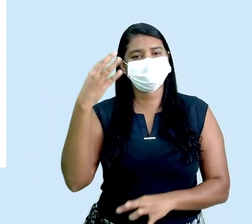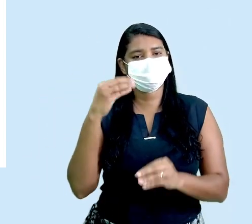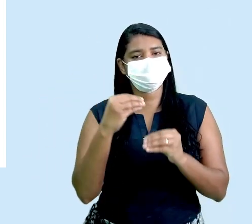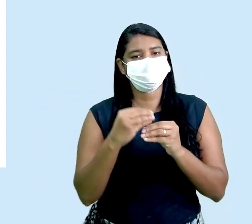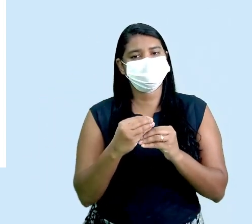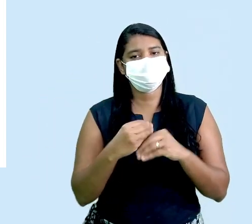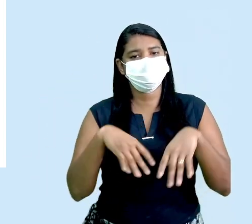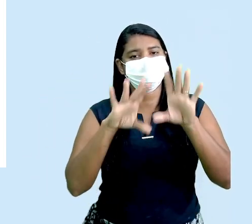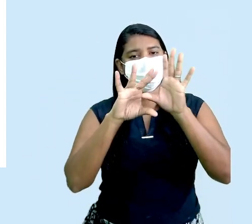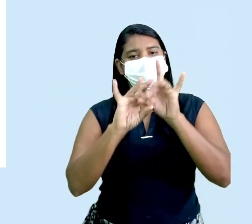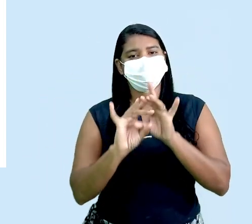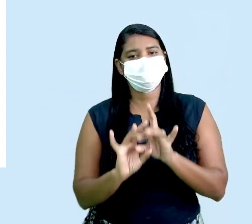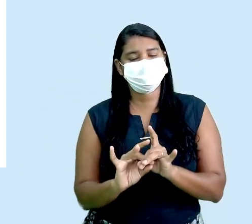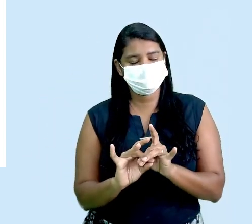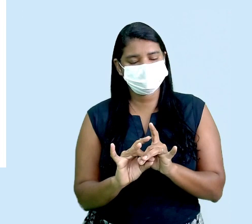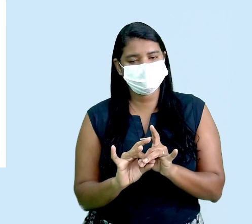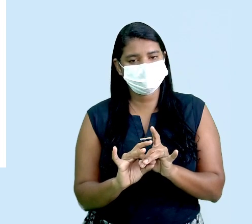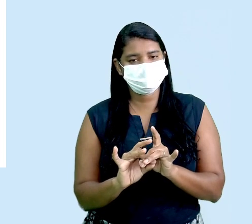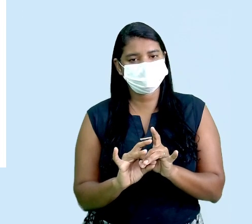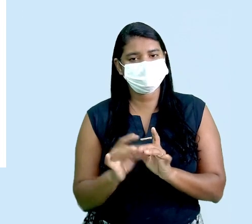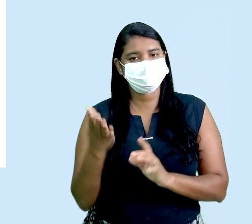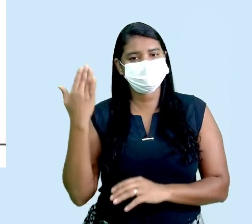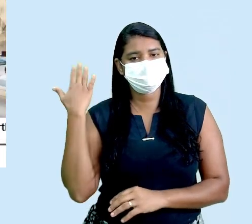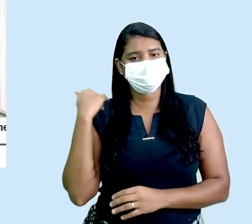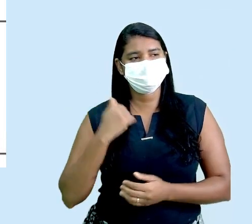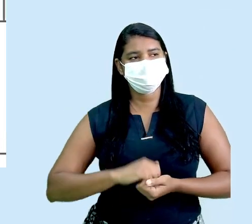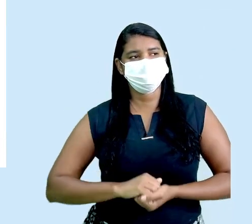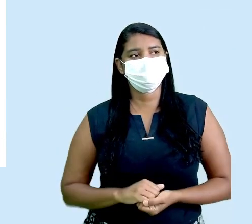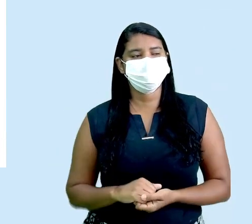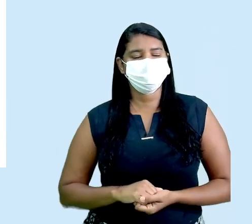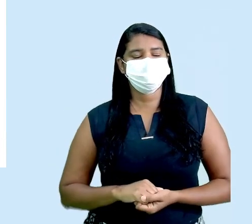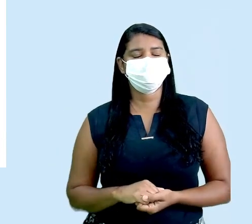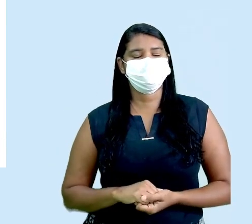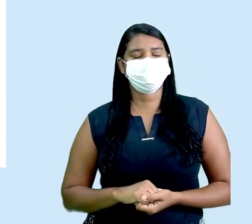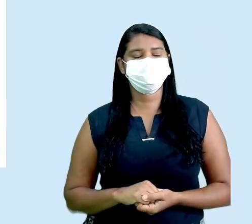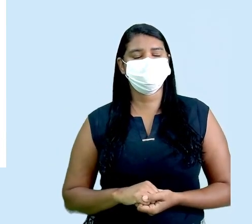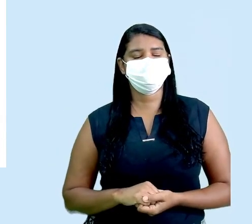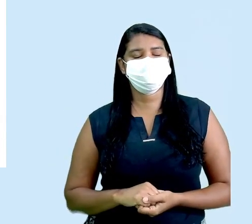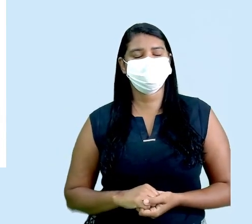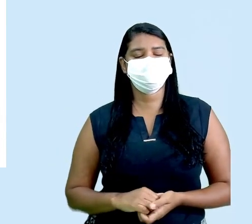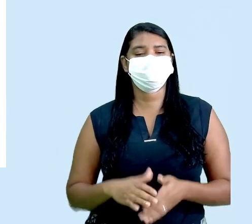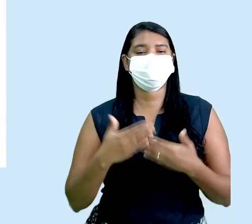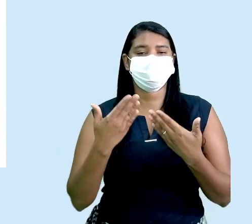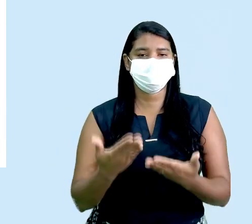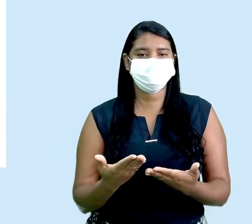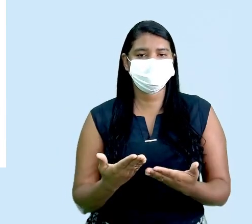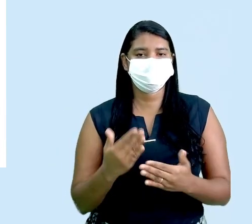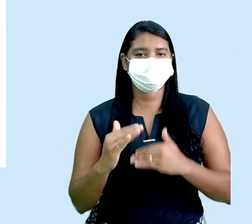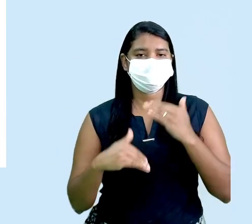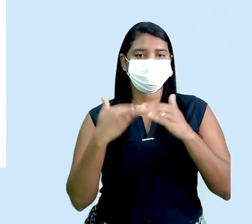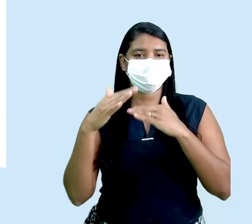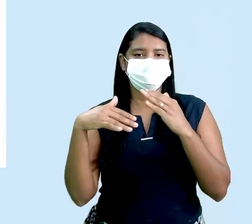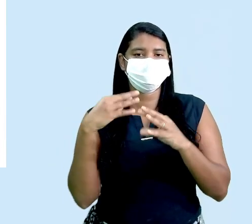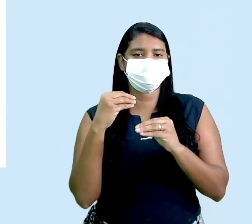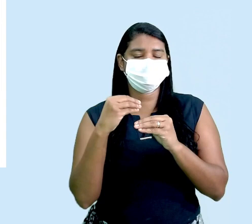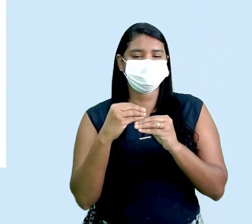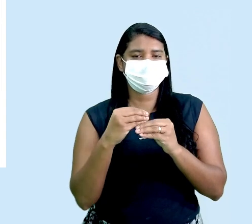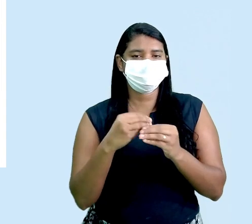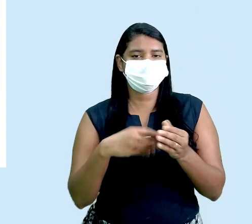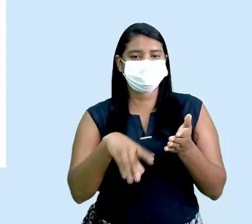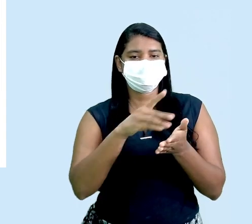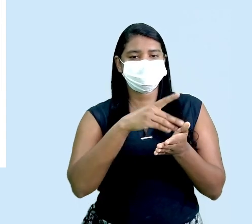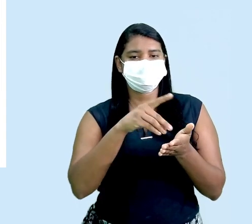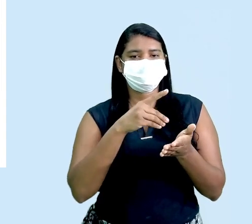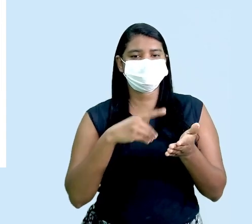do contexto das habitações na época, né? Então você vai ter também o desenvolvimento do design de interiores com muita